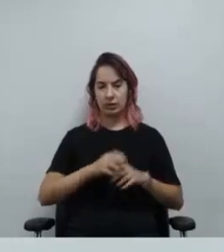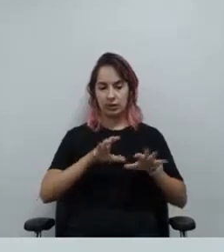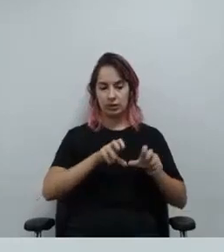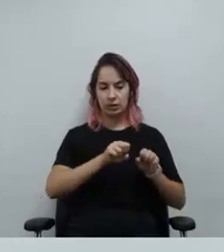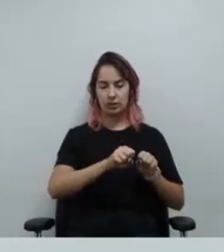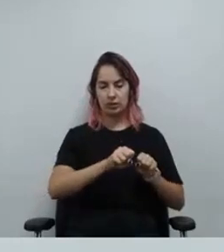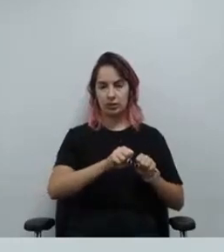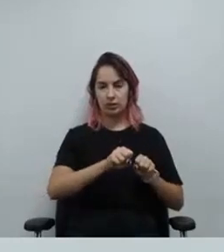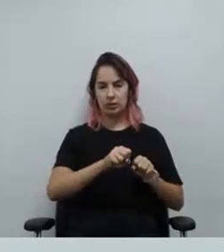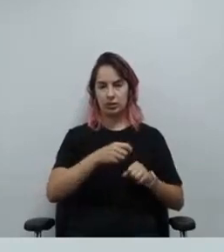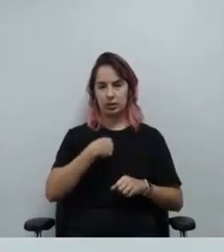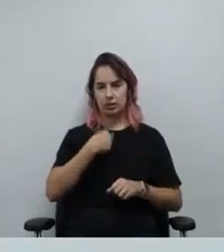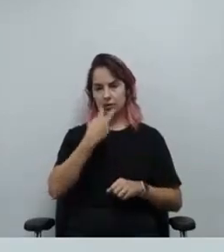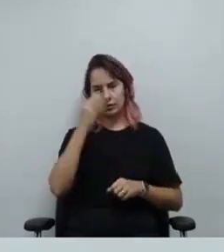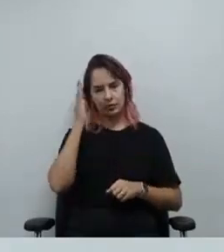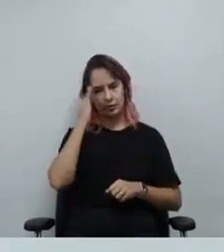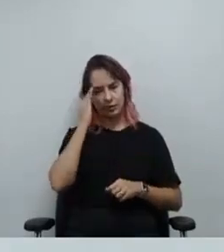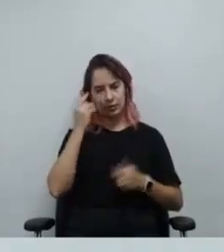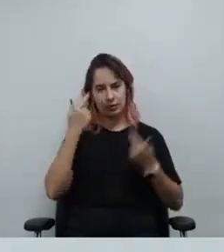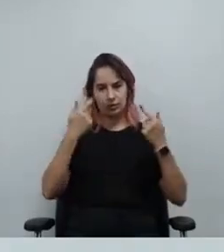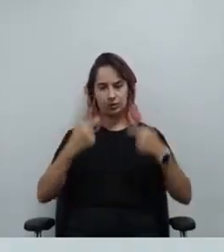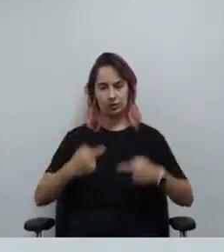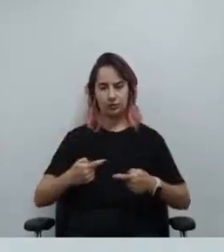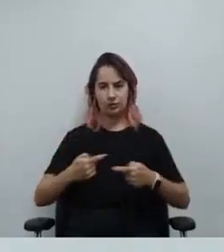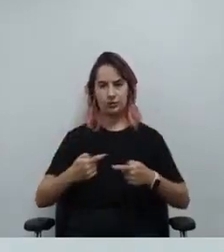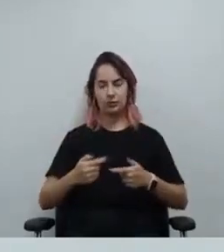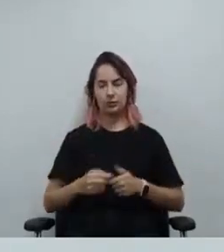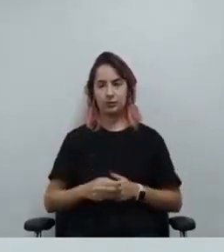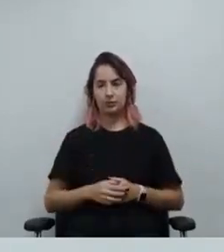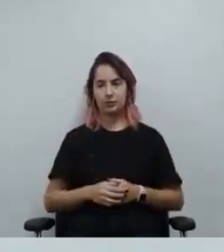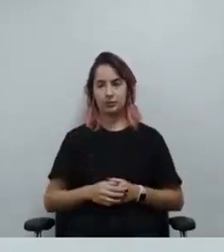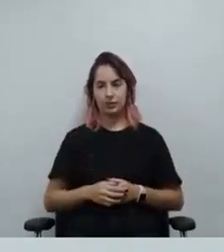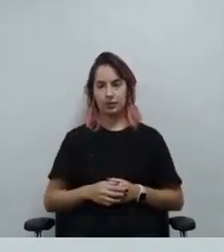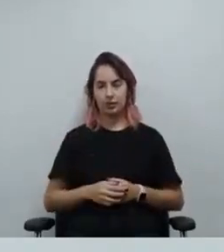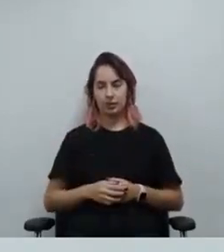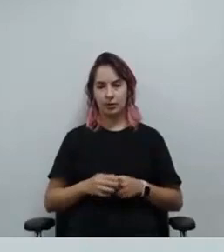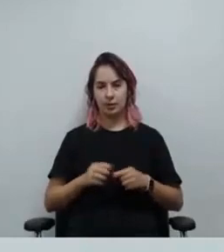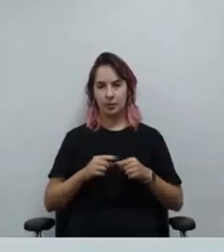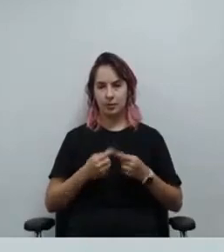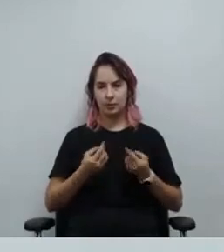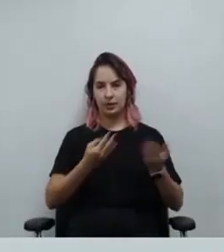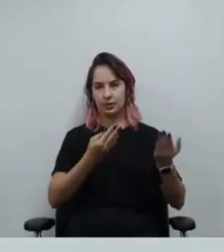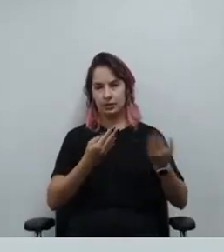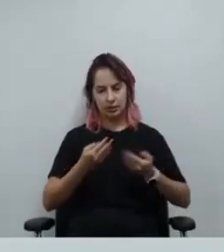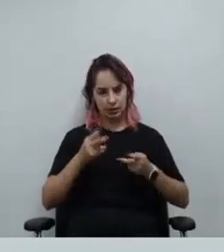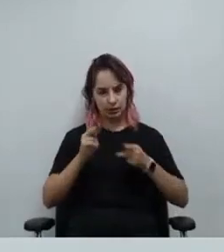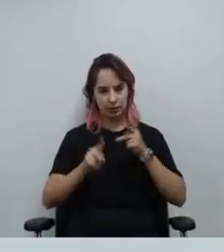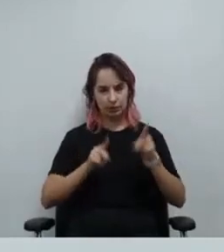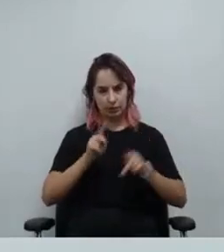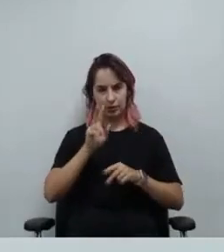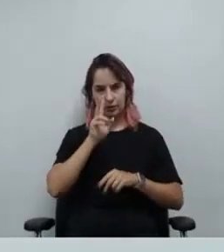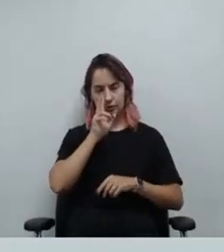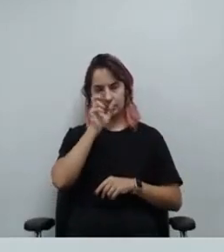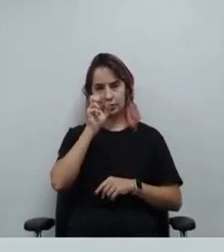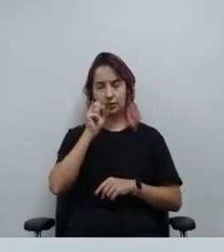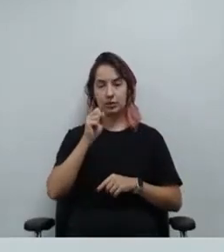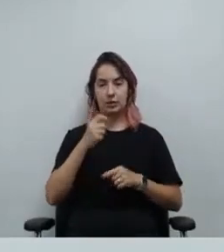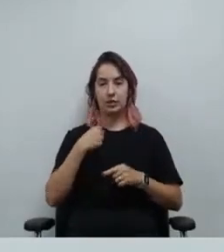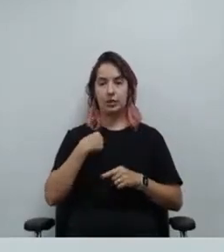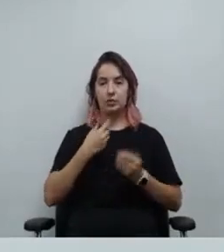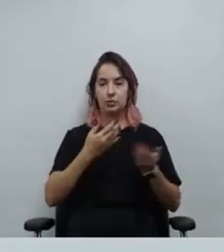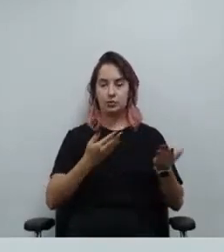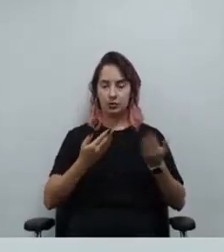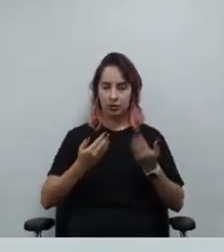que eu sei que é algo muito desafiador, mas que traz aqui um pleito popular muito forte. Enfim, trago